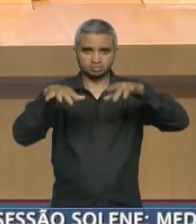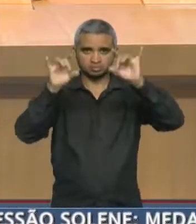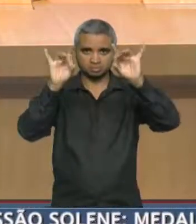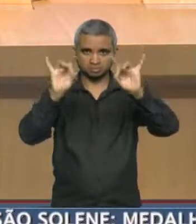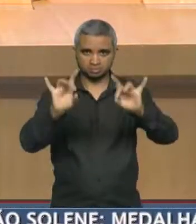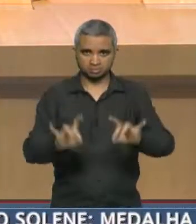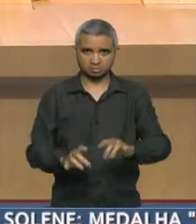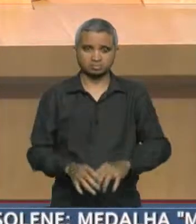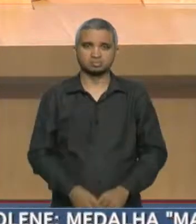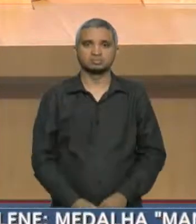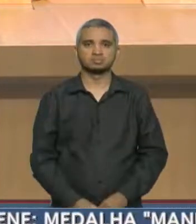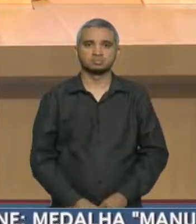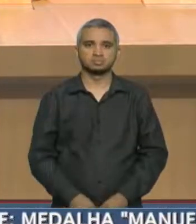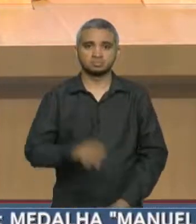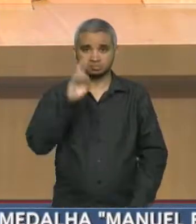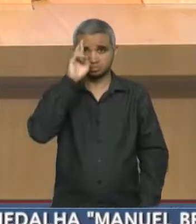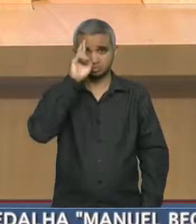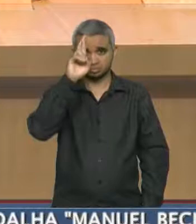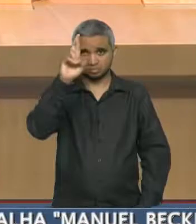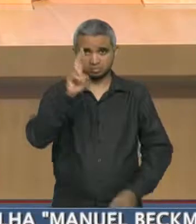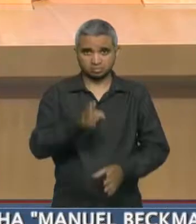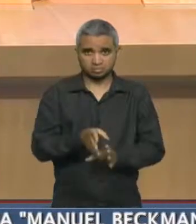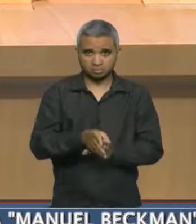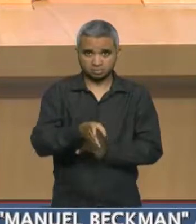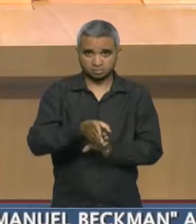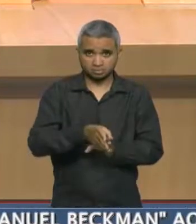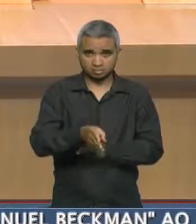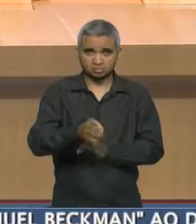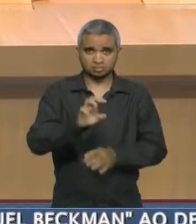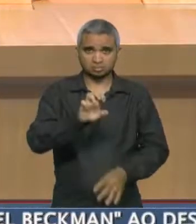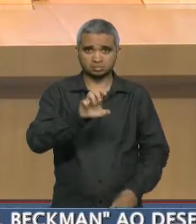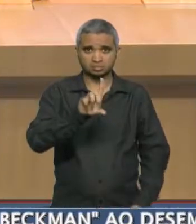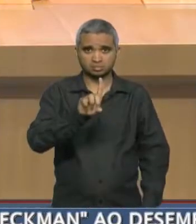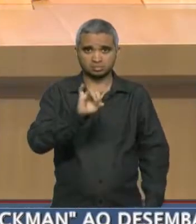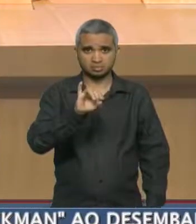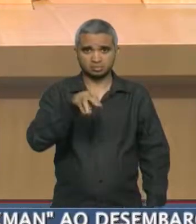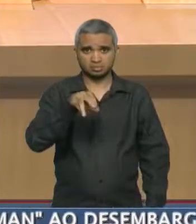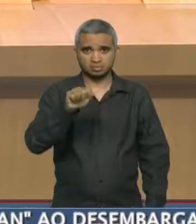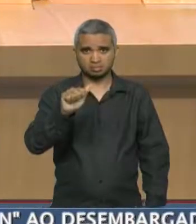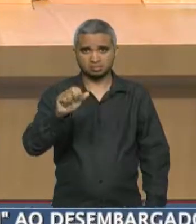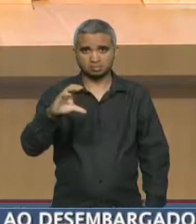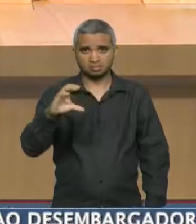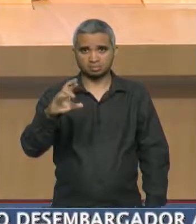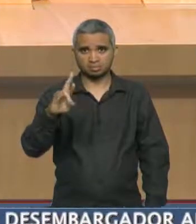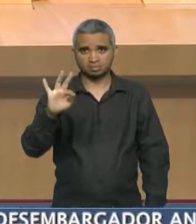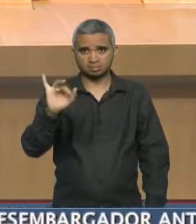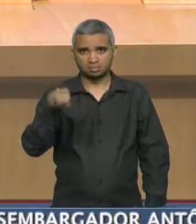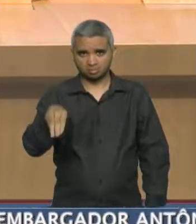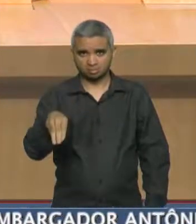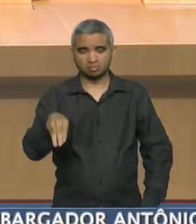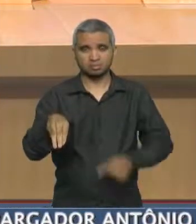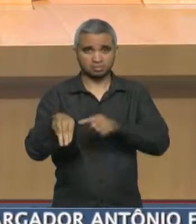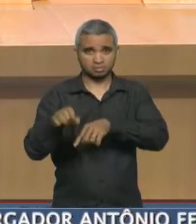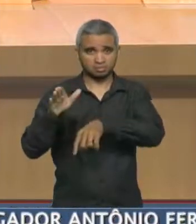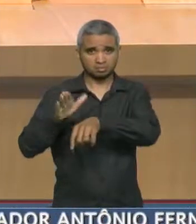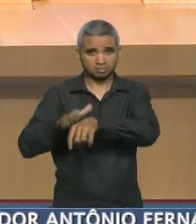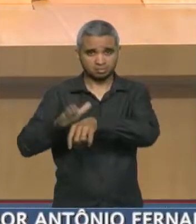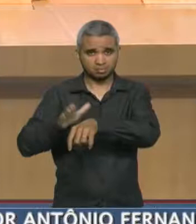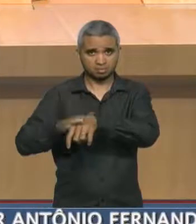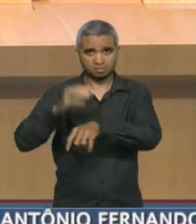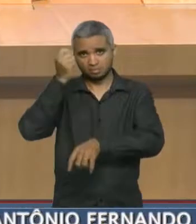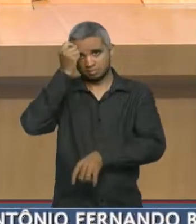Excelentíssimo senhor conselheiro Edmar Cutrim, autor da proposição.